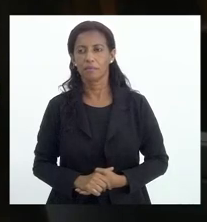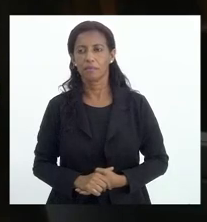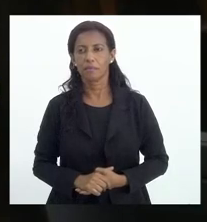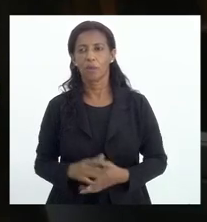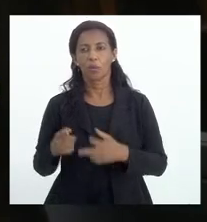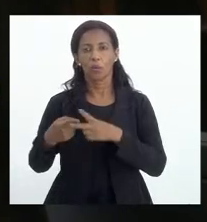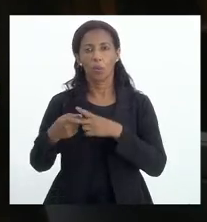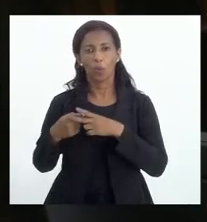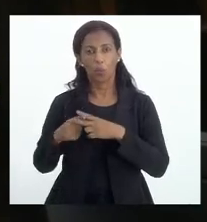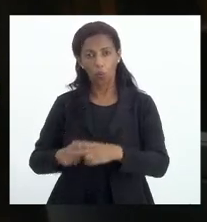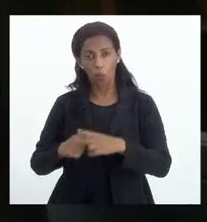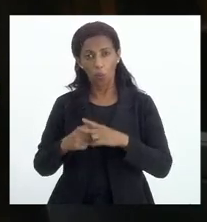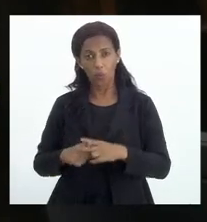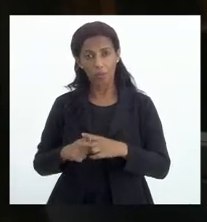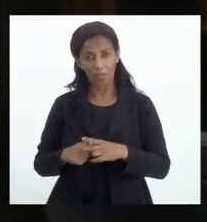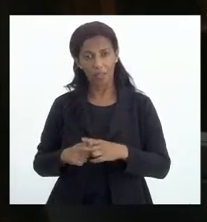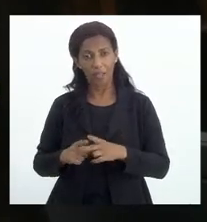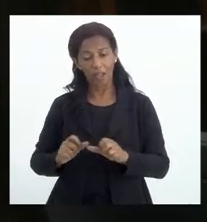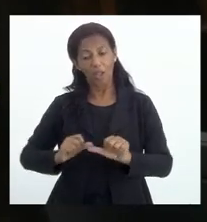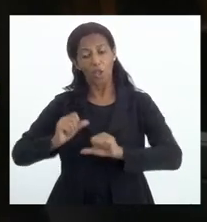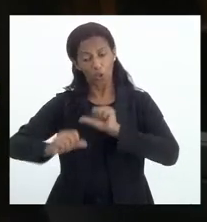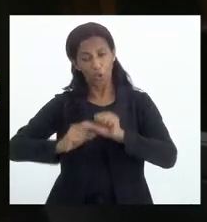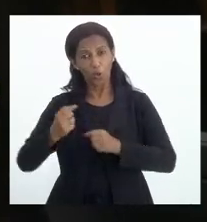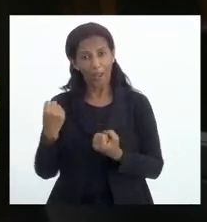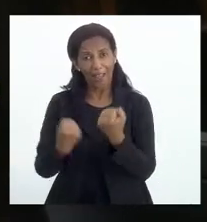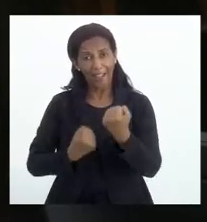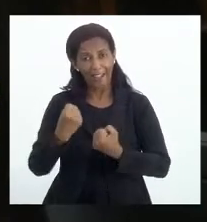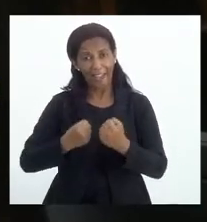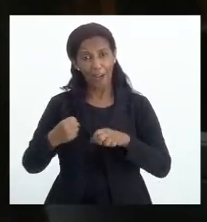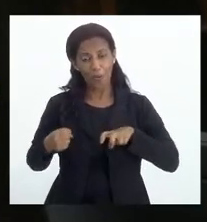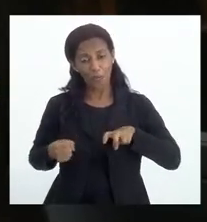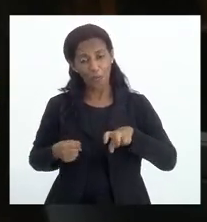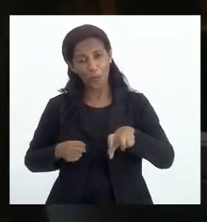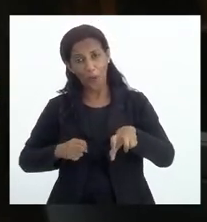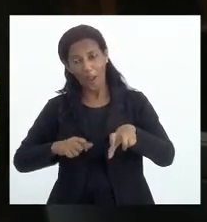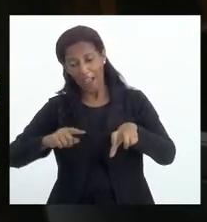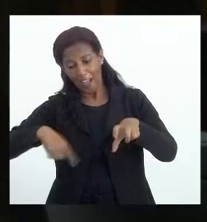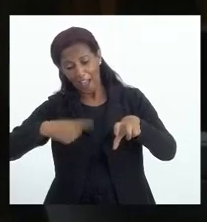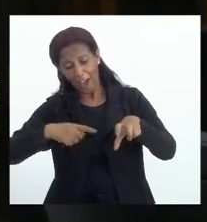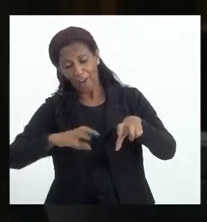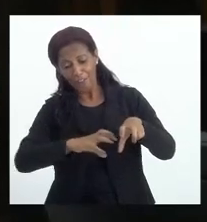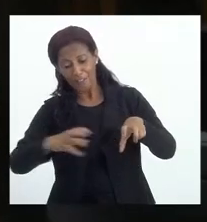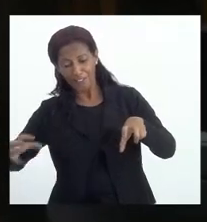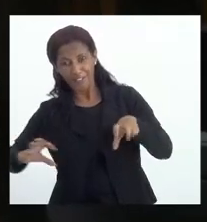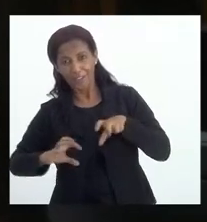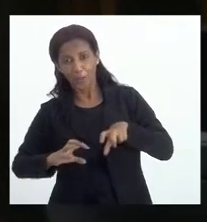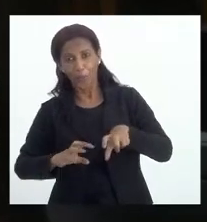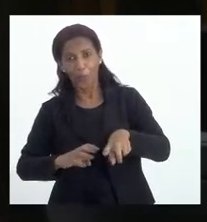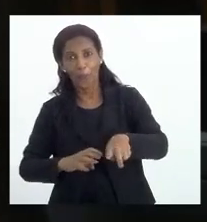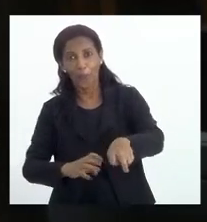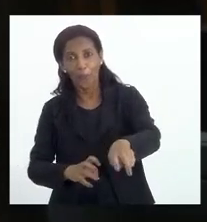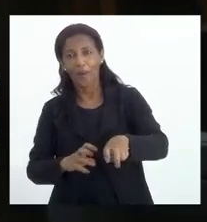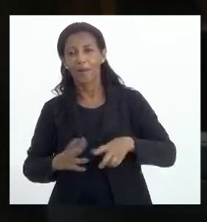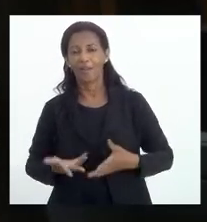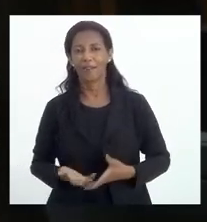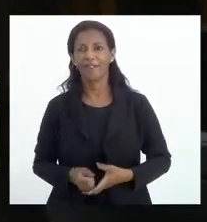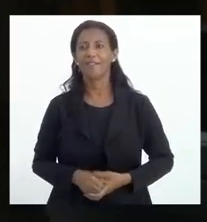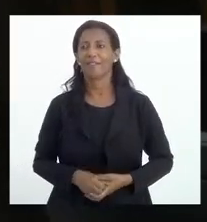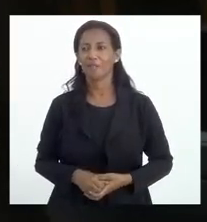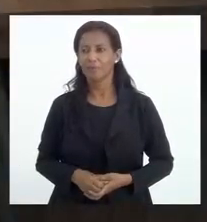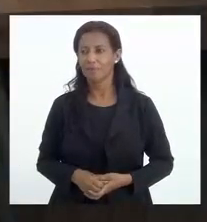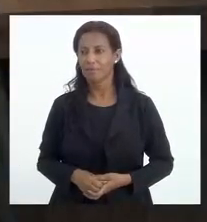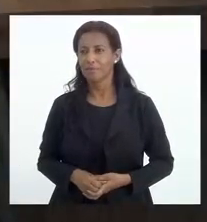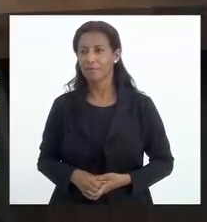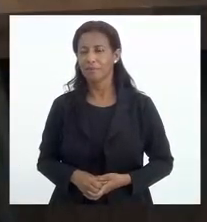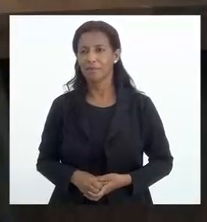consertar, trocar a roda do carro em movimento. Temos desafios, porque os desafios